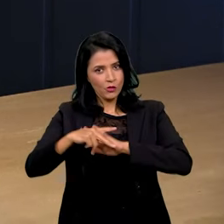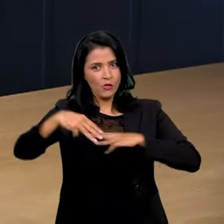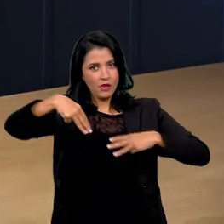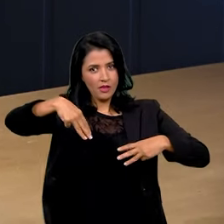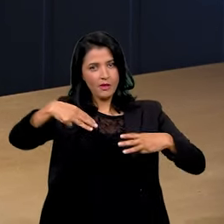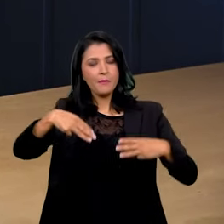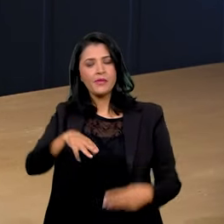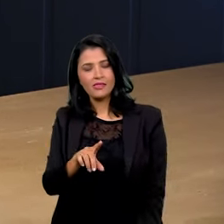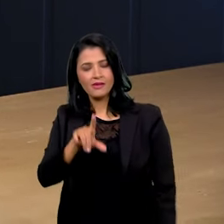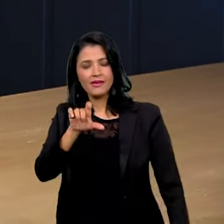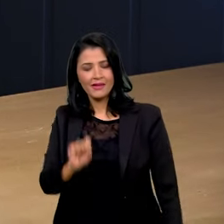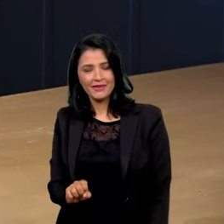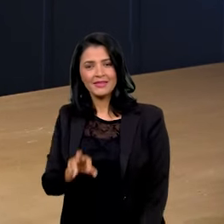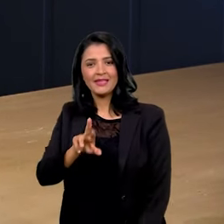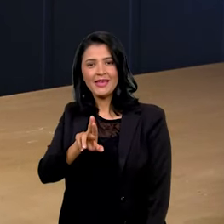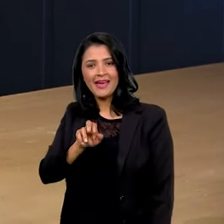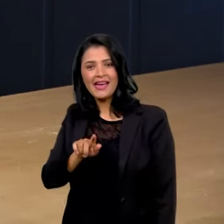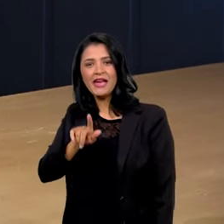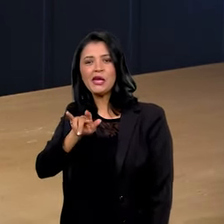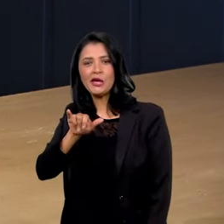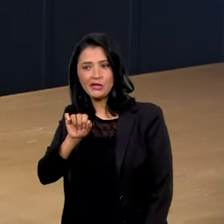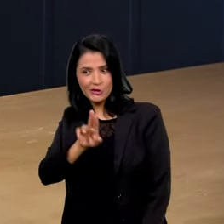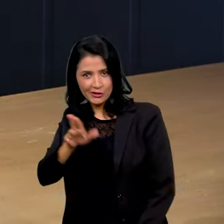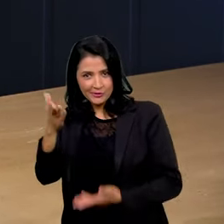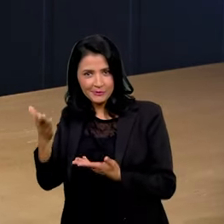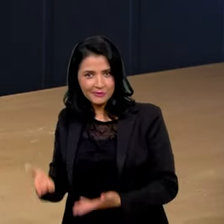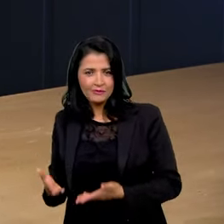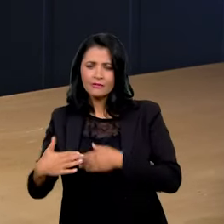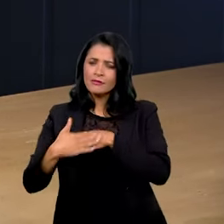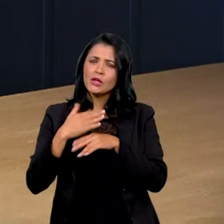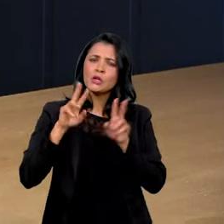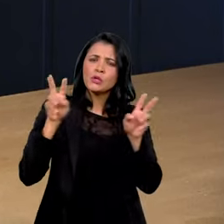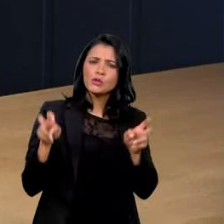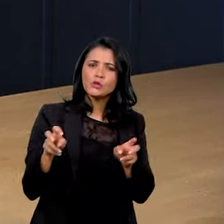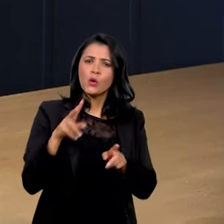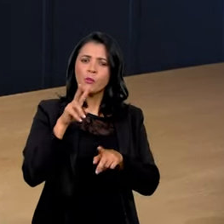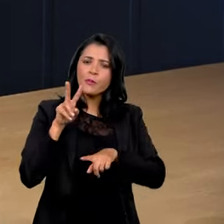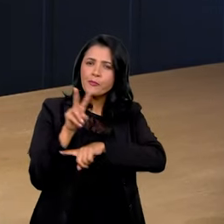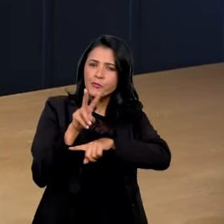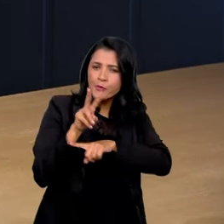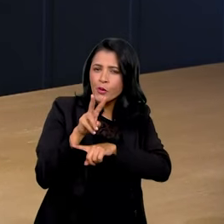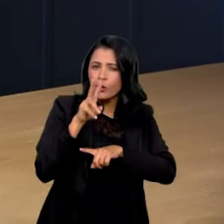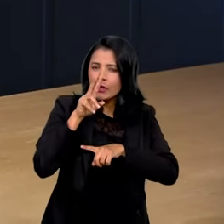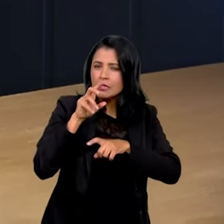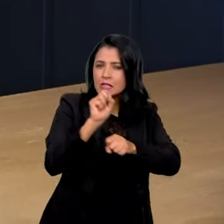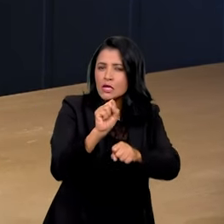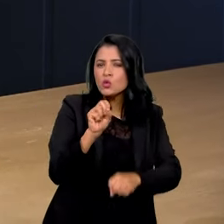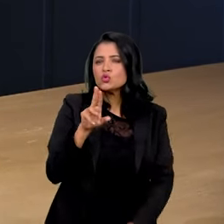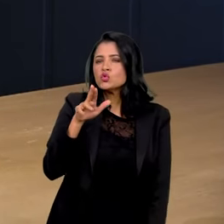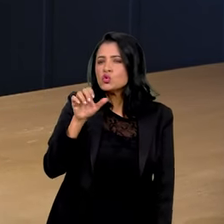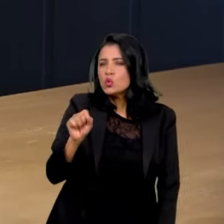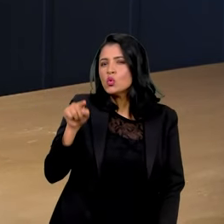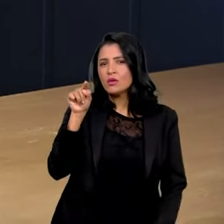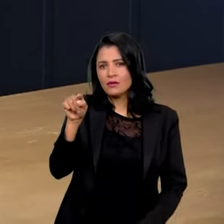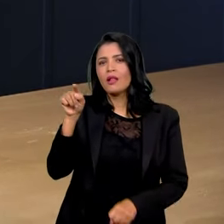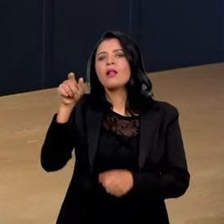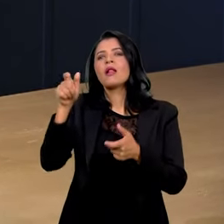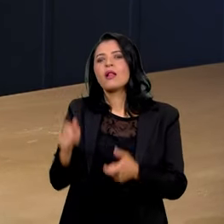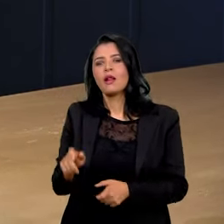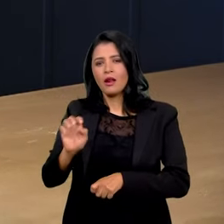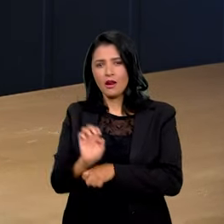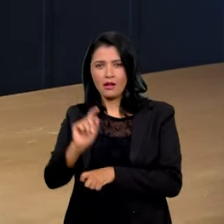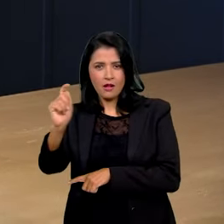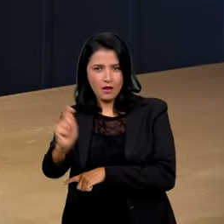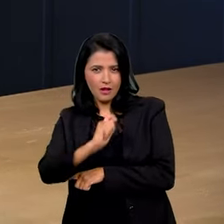especial do MDS Régis Espíndola Que conversa conosco sobre a força de proteção do suas que está atuando no Rio